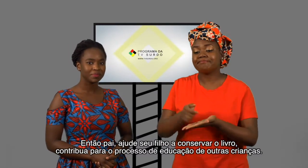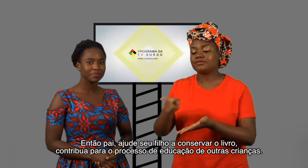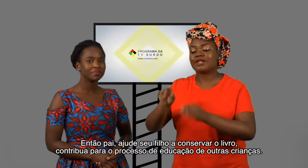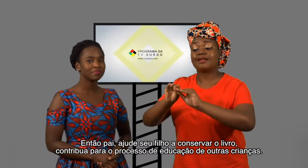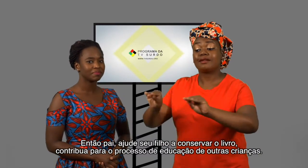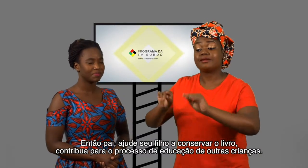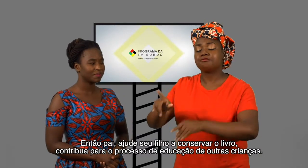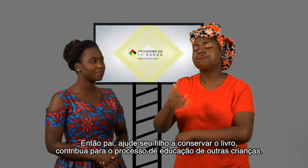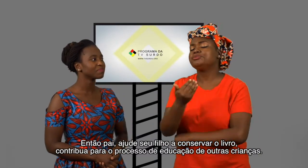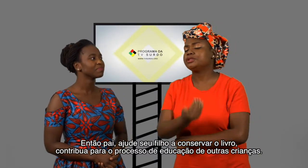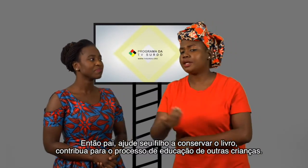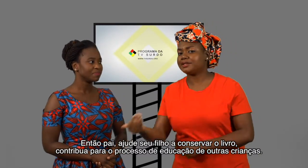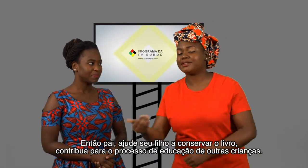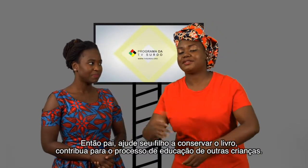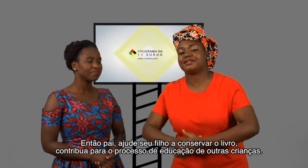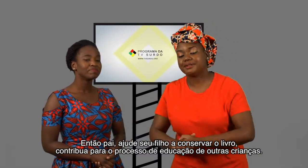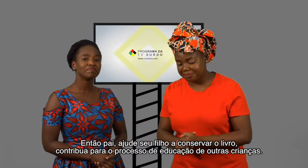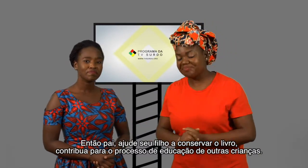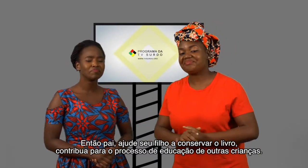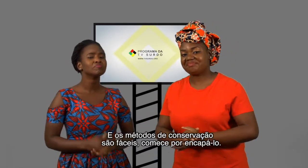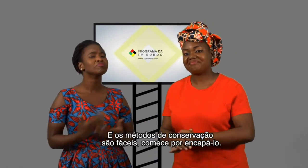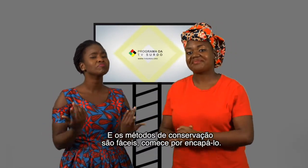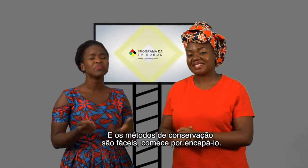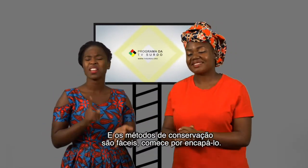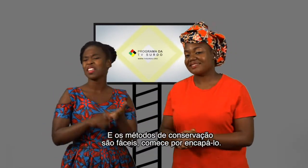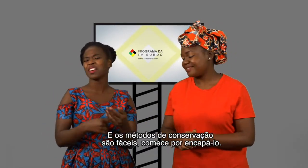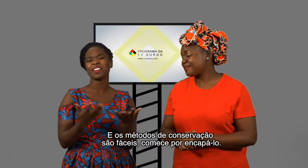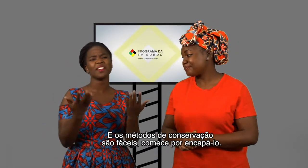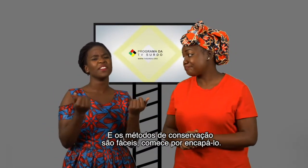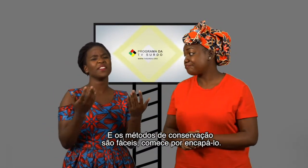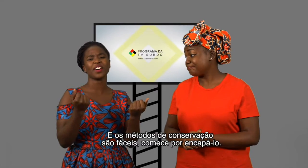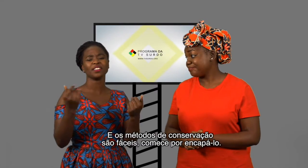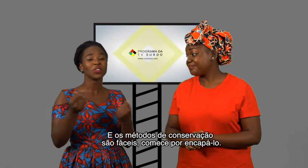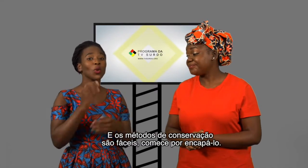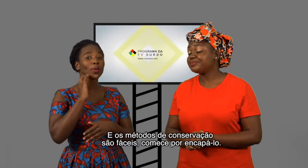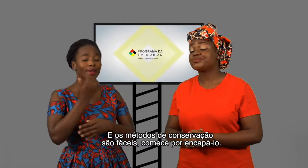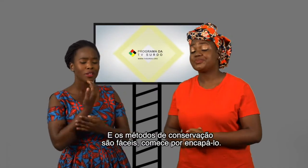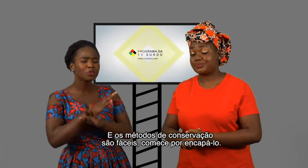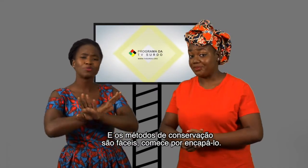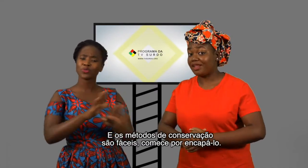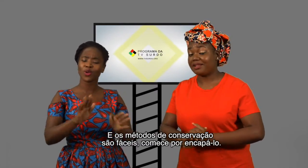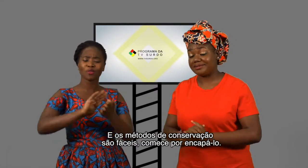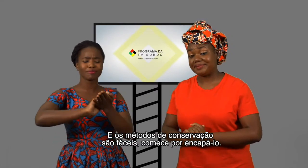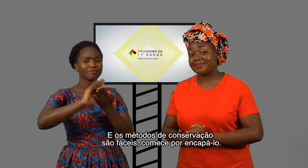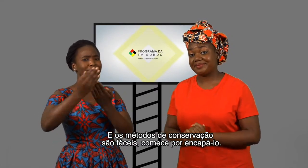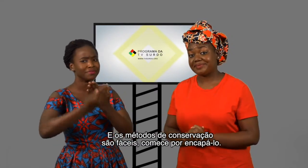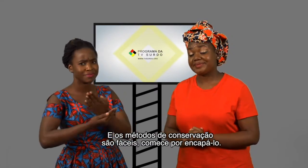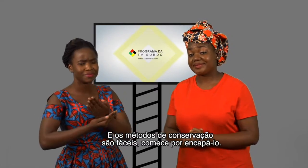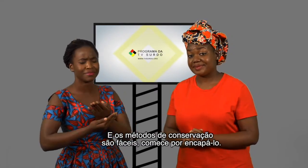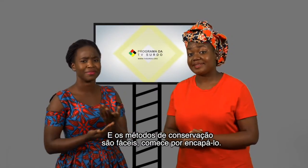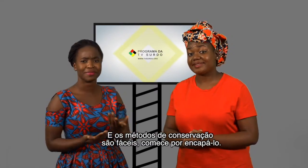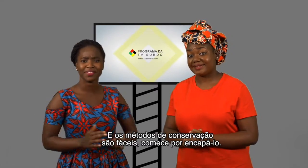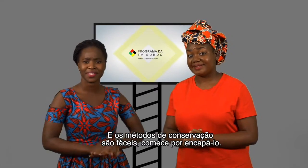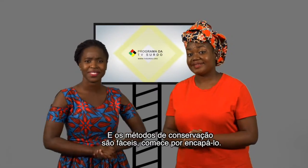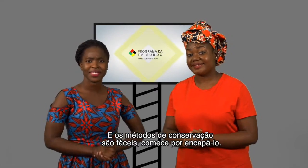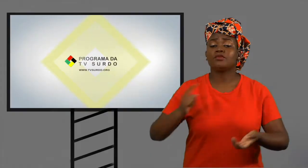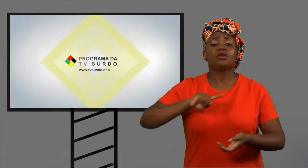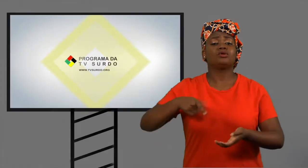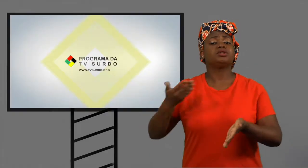para o processo de educação de outras crianças. E os métodos de conservação são fáceis. Comece por